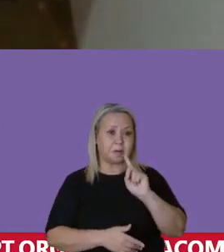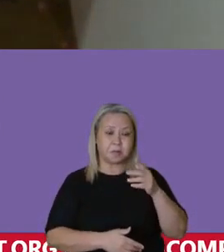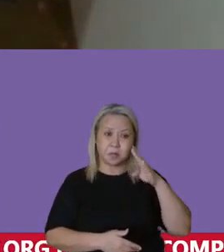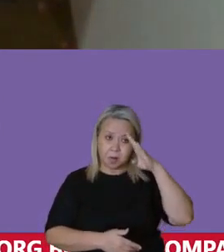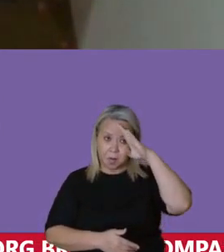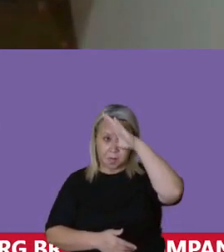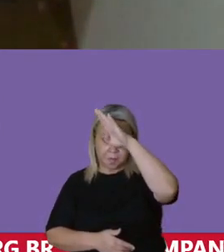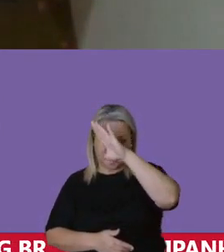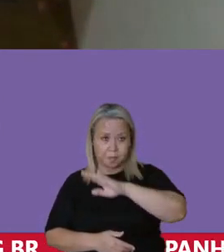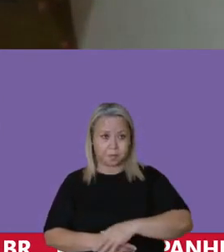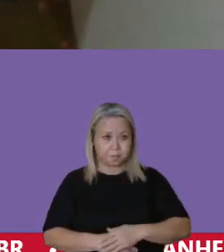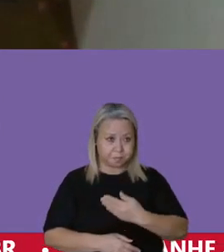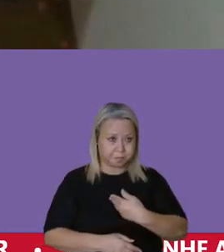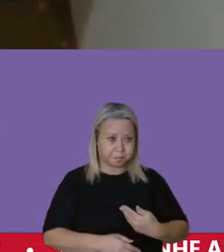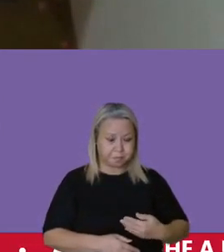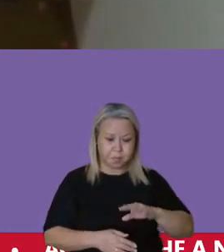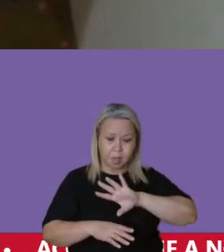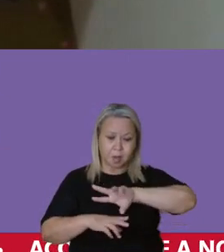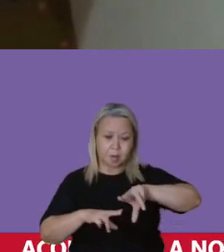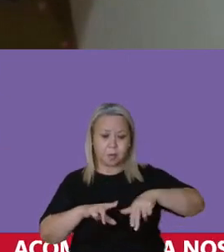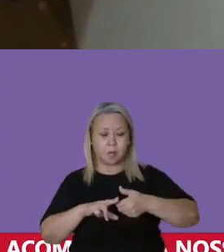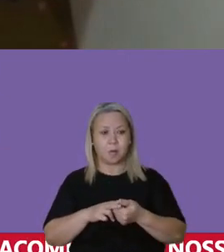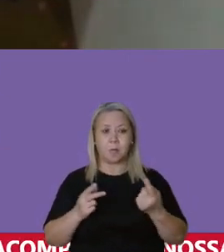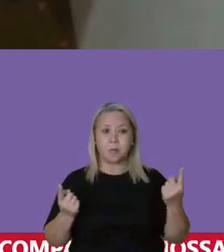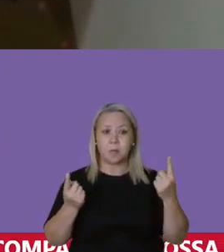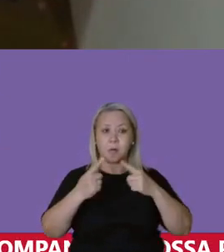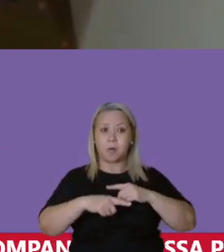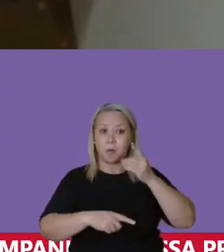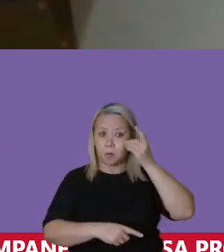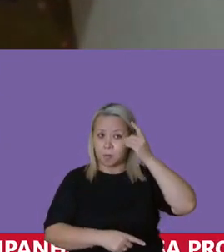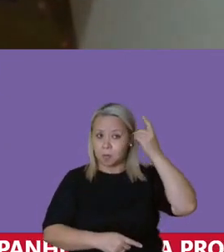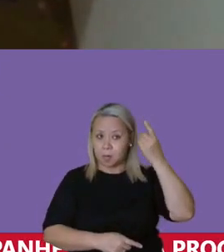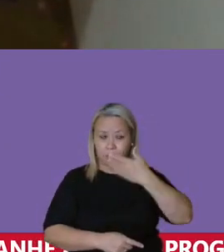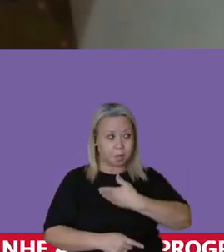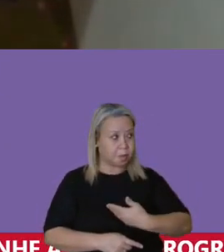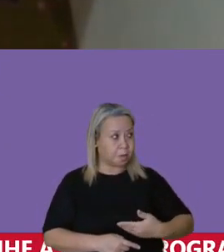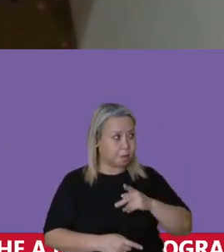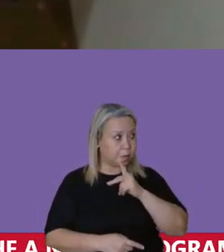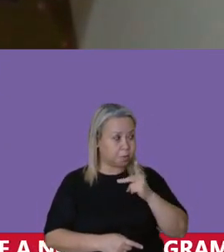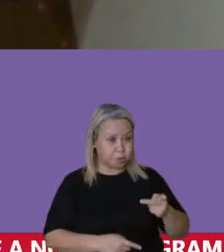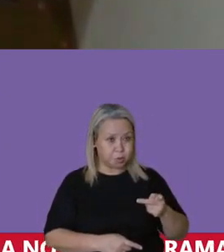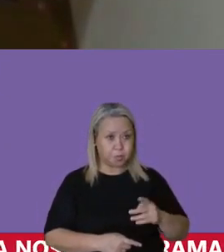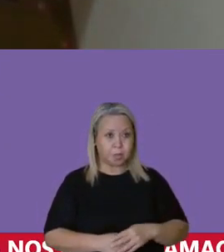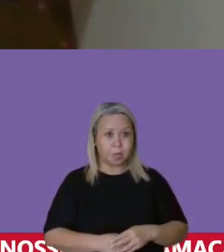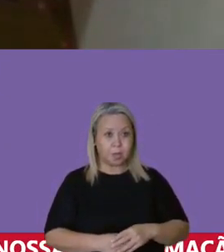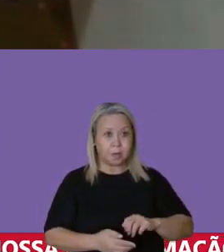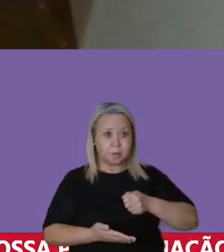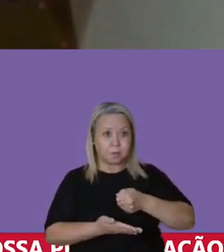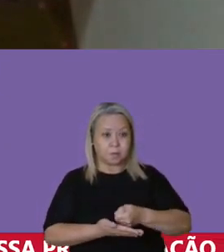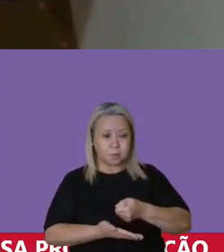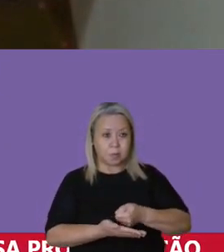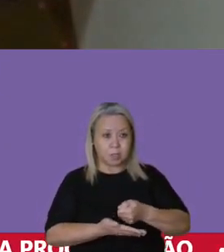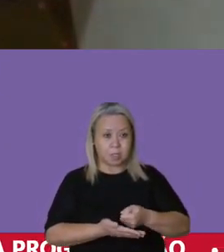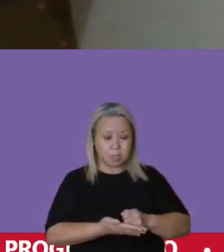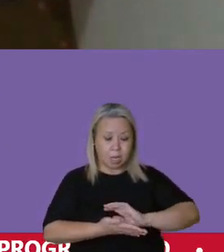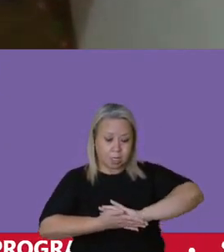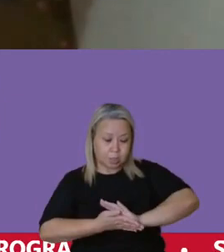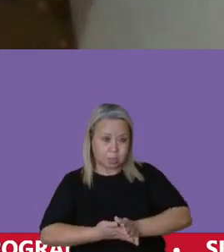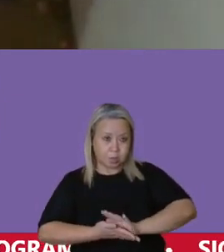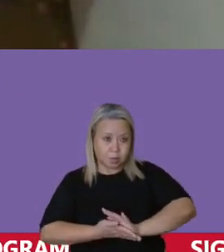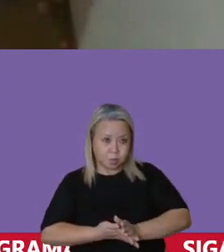Bolsonaro. Desde o golpe contra a presidenta Dilma, que teve um forte caráter misógino, nós tivemos uma série